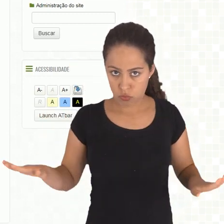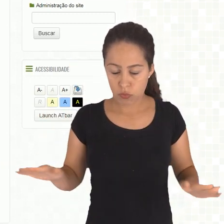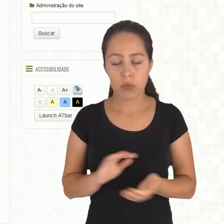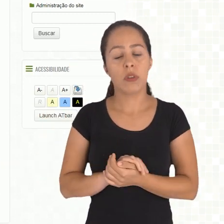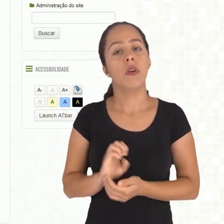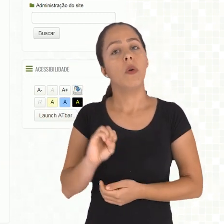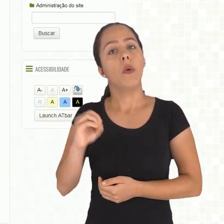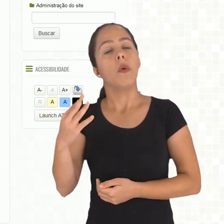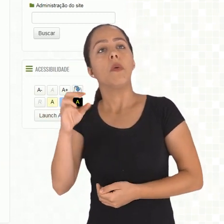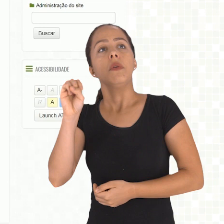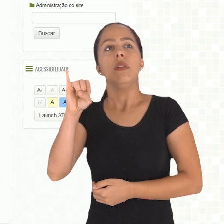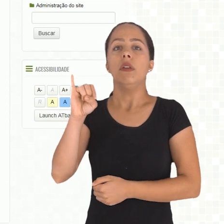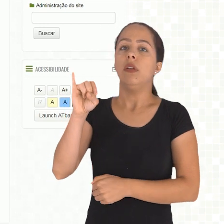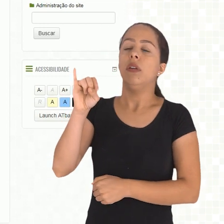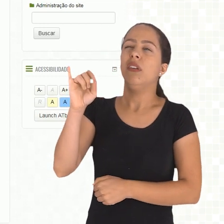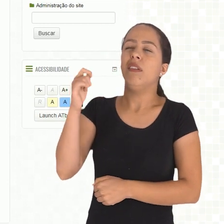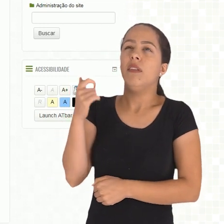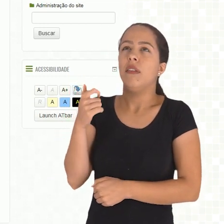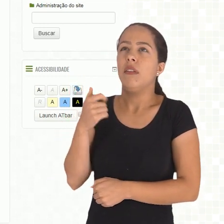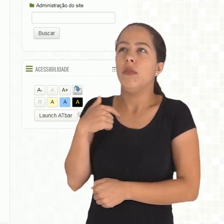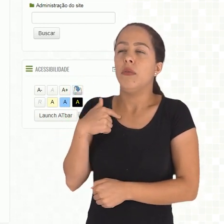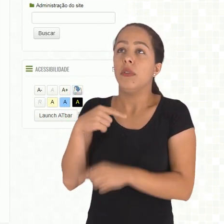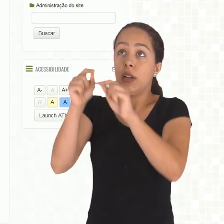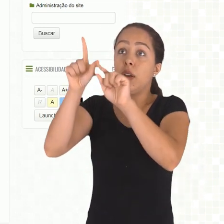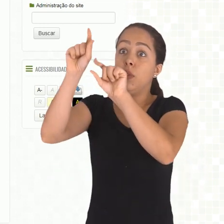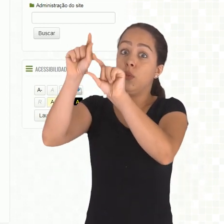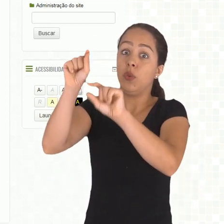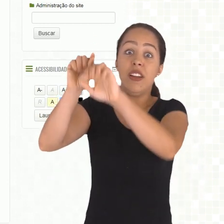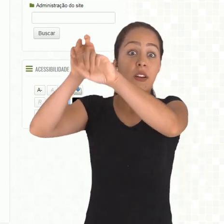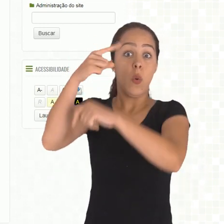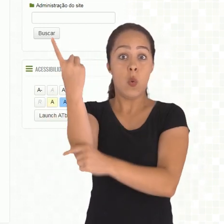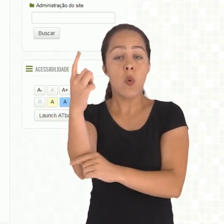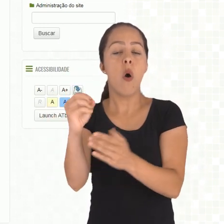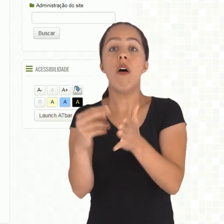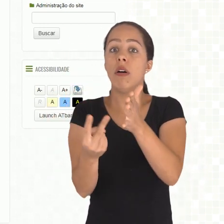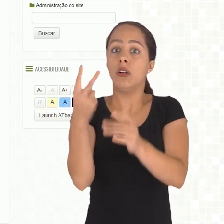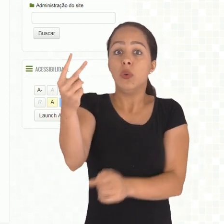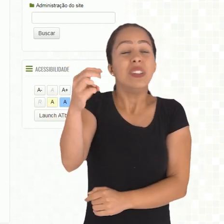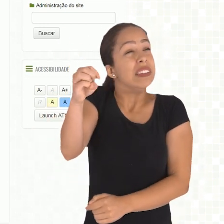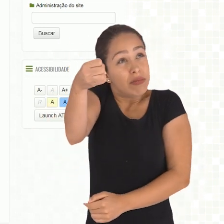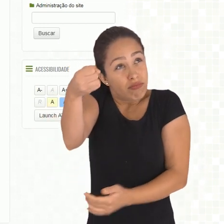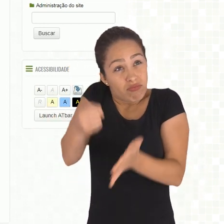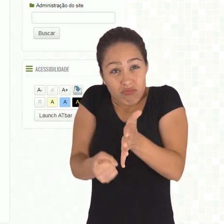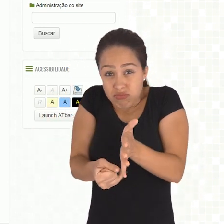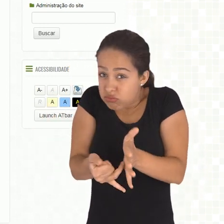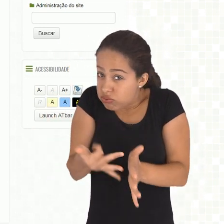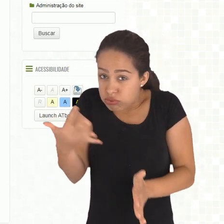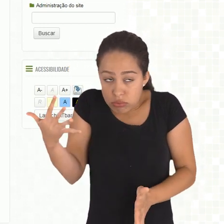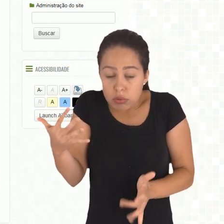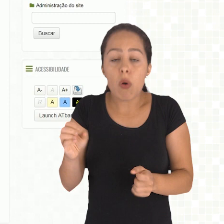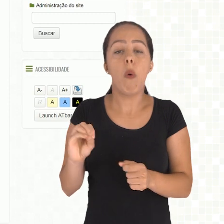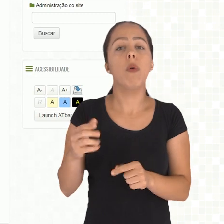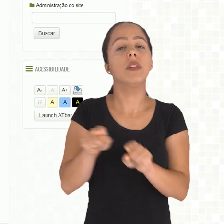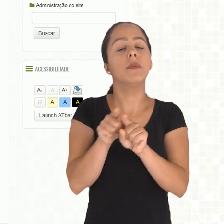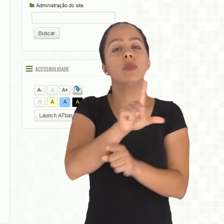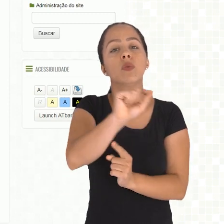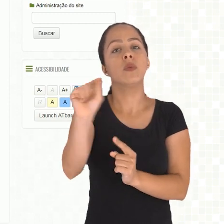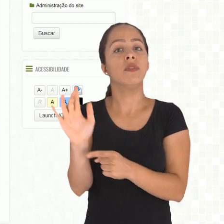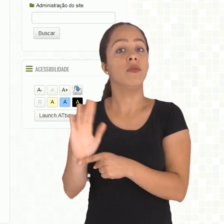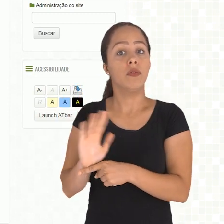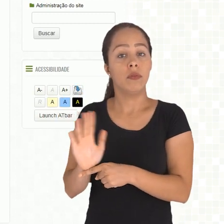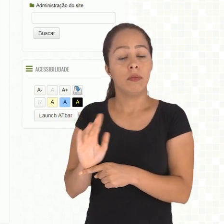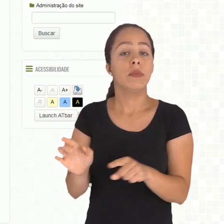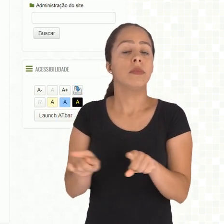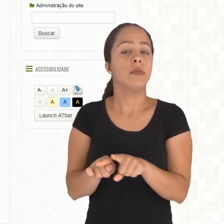exatamente a contribuição individual é a nossa visão que precisa mudar um pouco para a gente entender que na atividade de grupo nós estamos avaliando